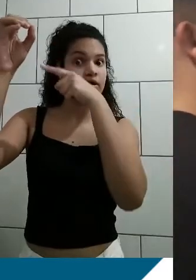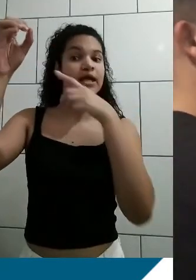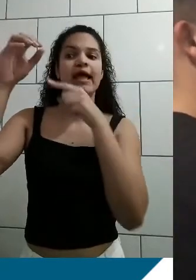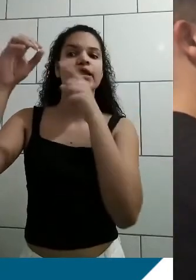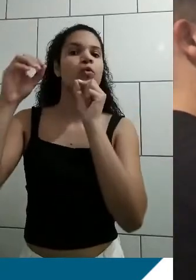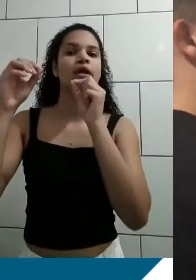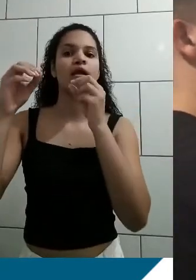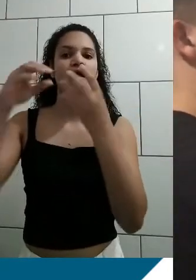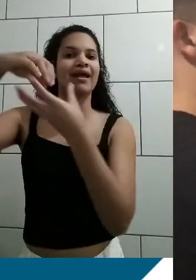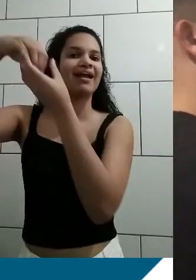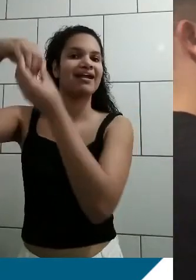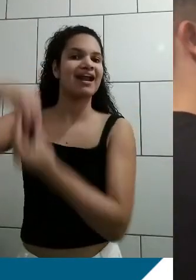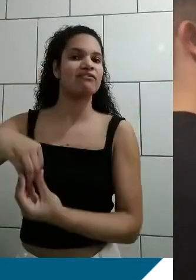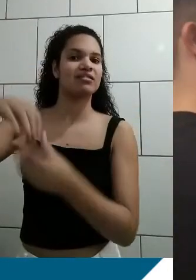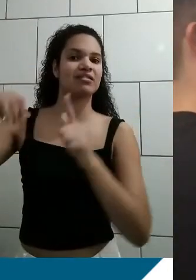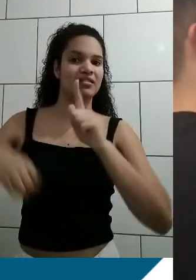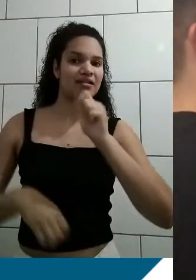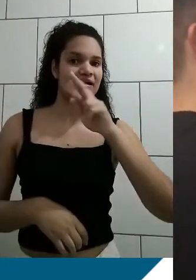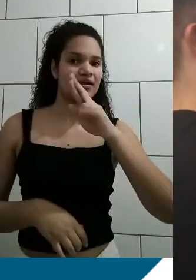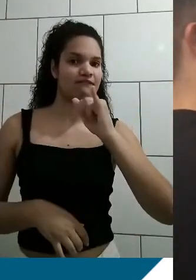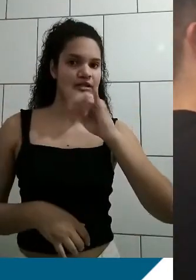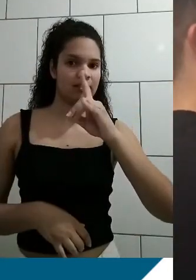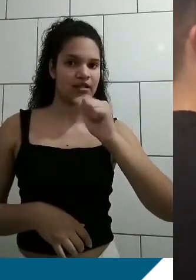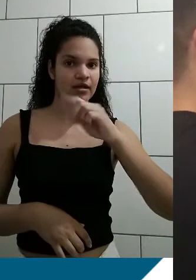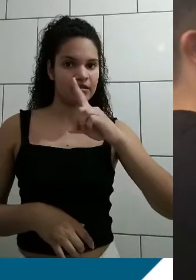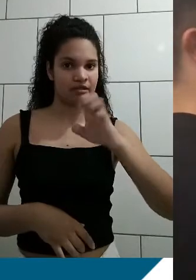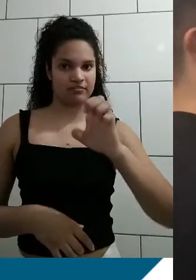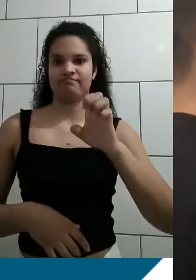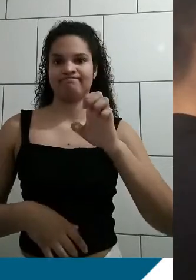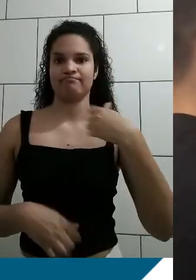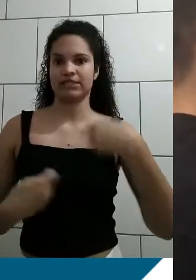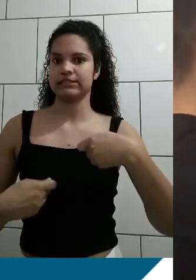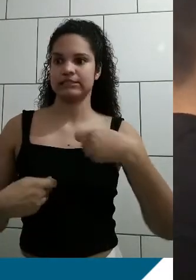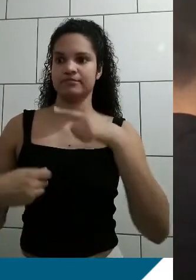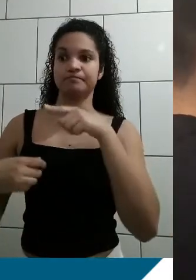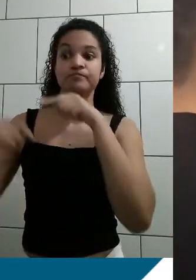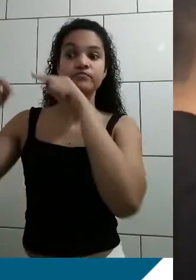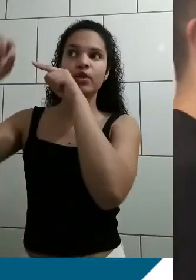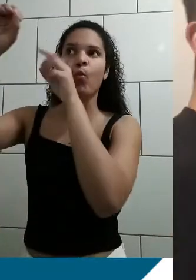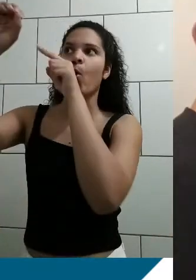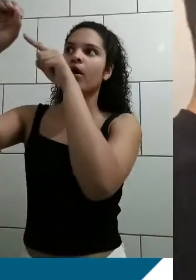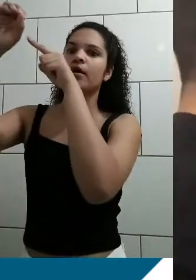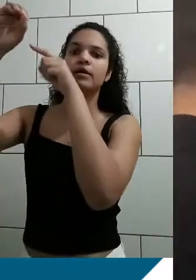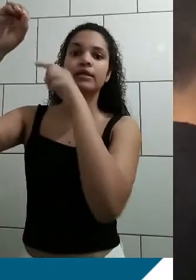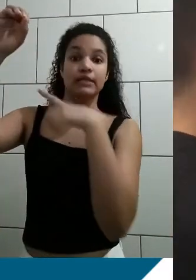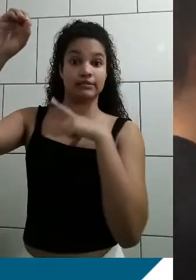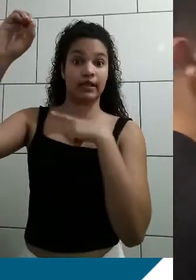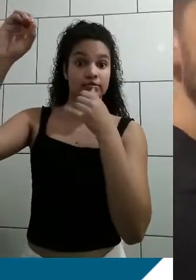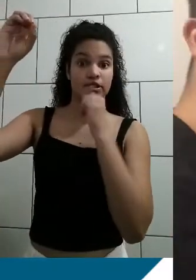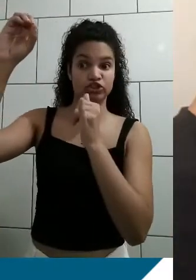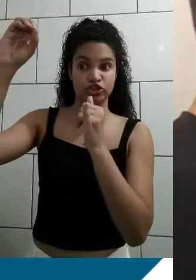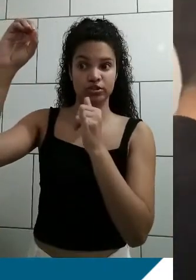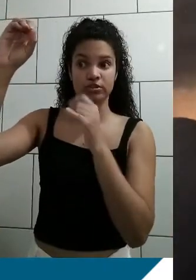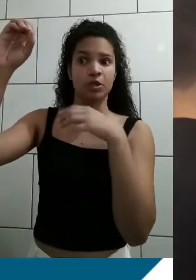gravitacional. Então, ele possui essa energia e, devido a algum processo ali, né, não vamos levar em consideração se